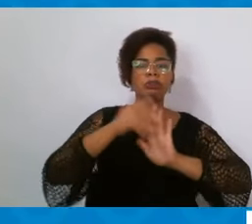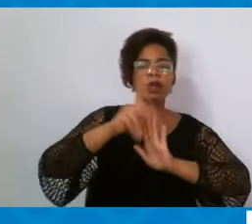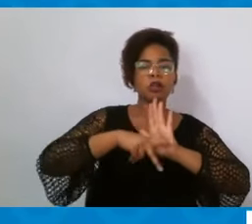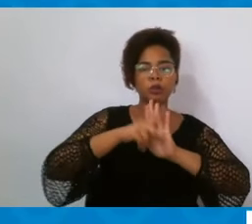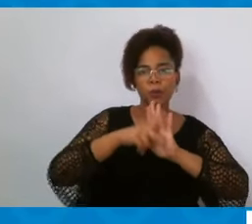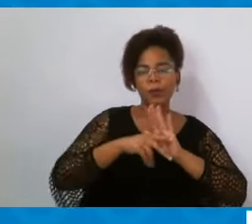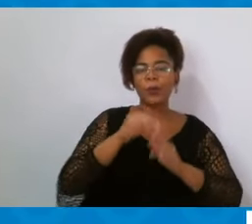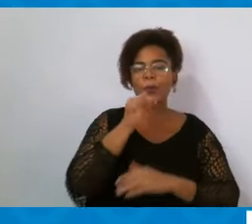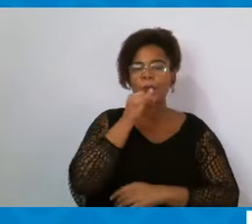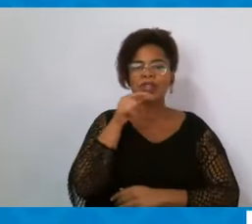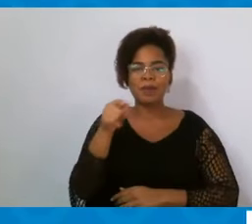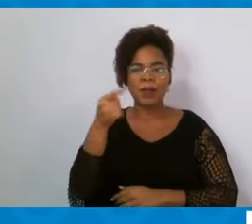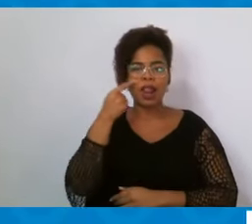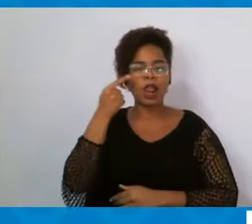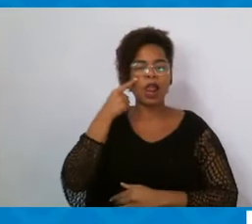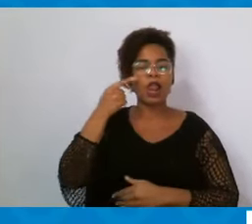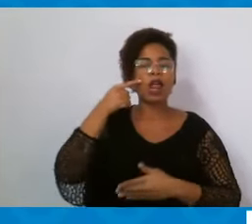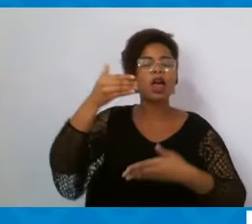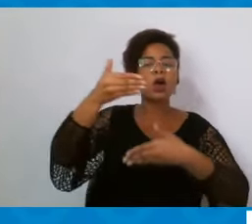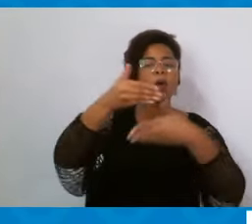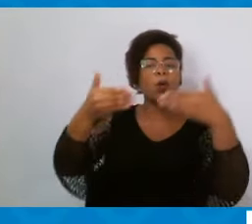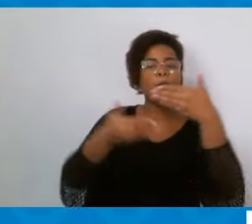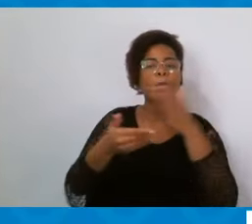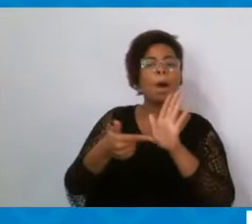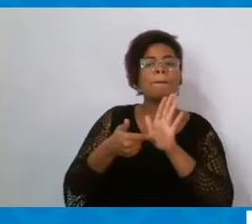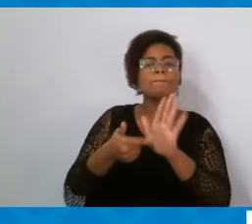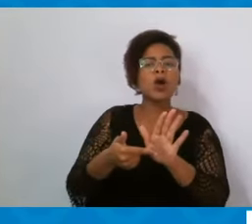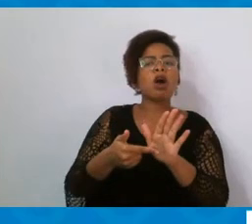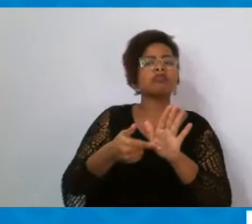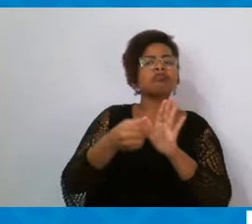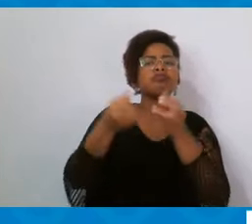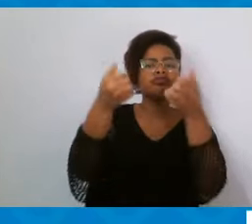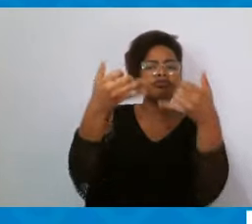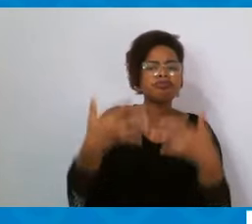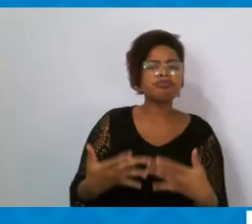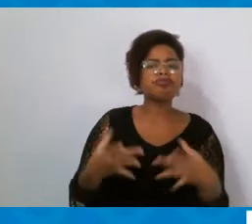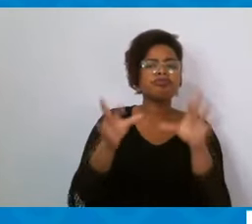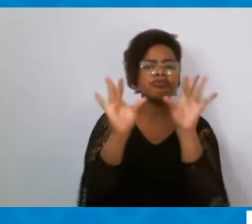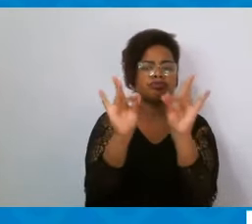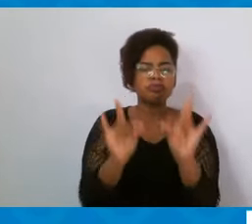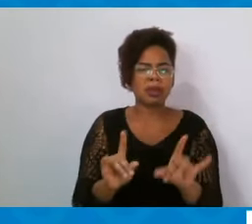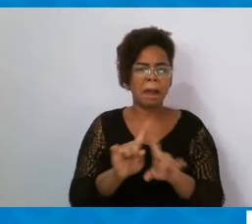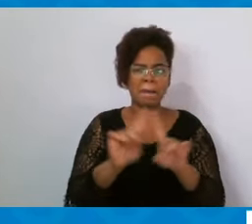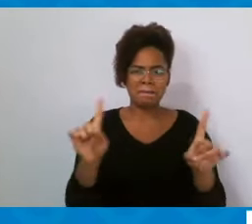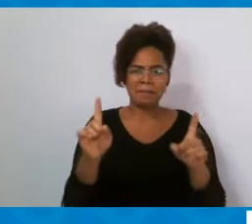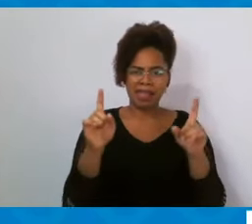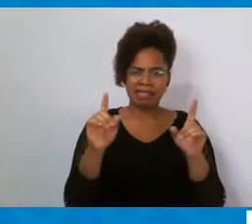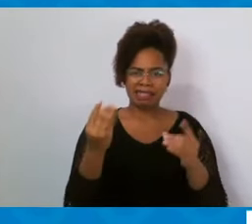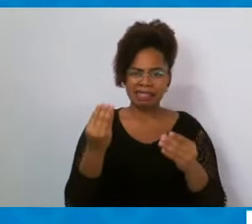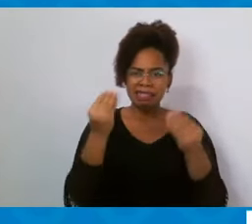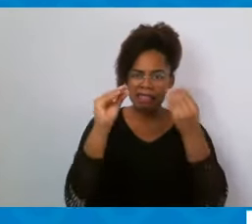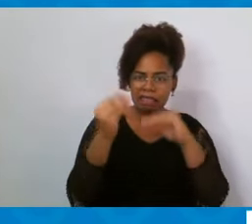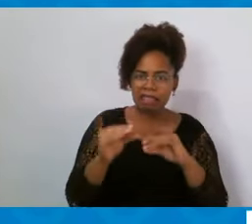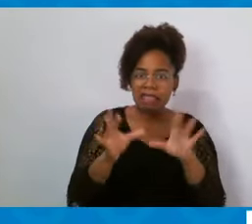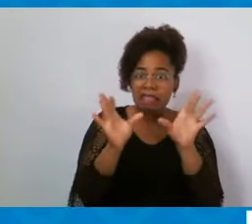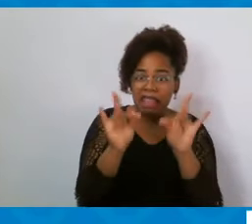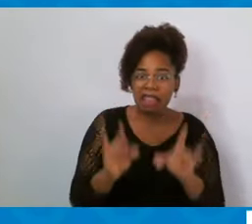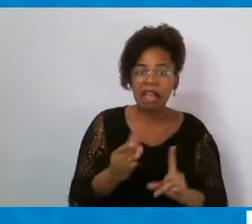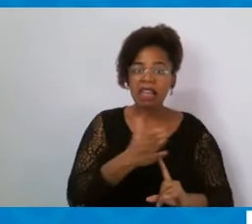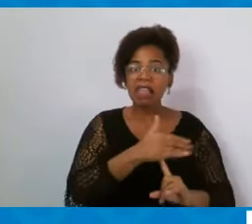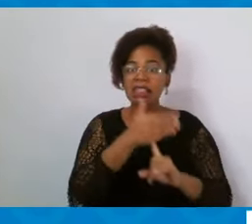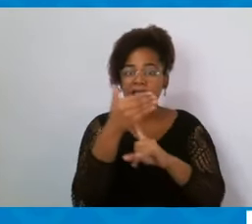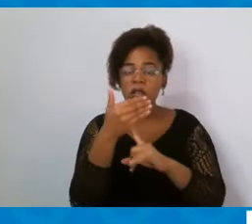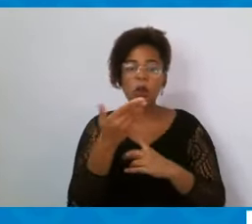ponto 1, é que eu não falei em tecnologias digitais, não falei em impressora 3D, frisadora, cortadora laser, nada disso. Por quê?